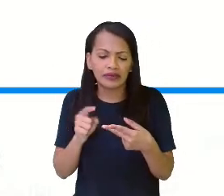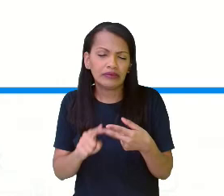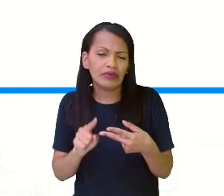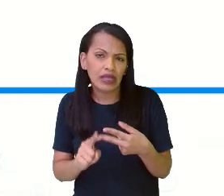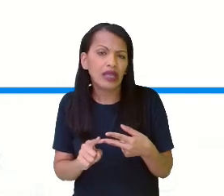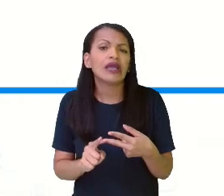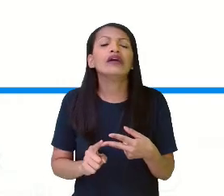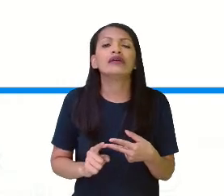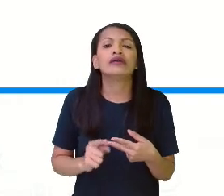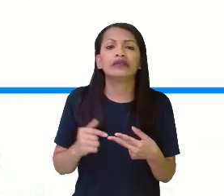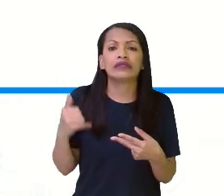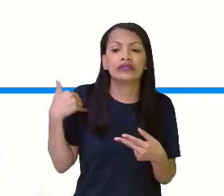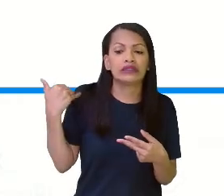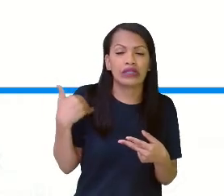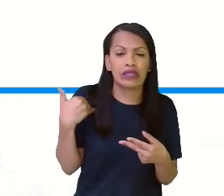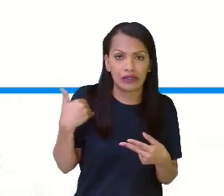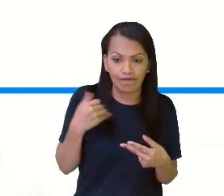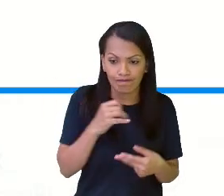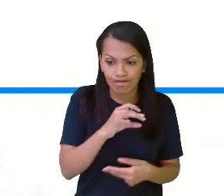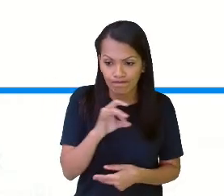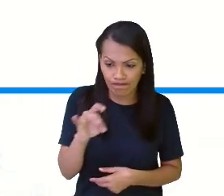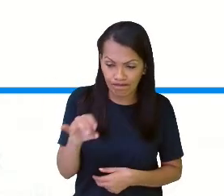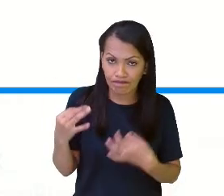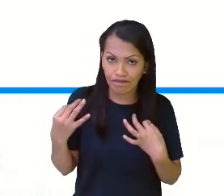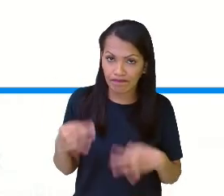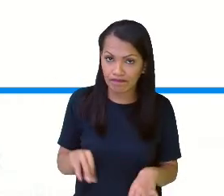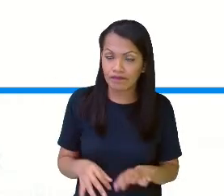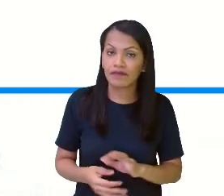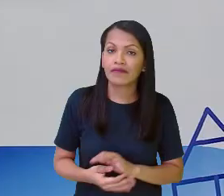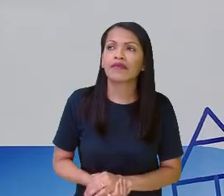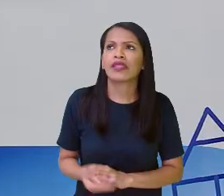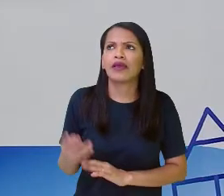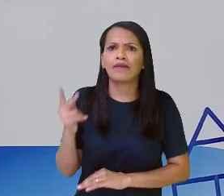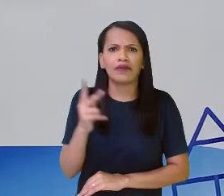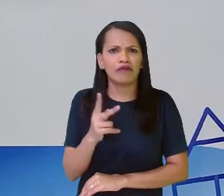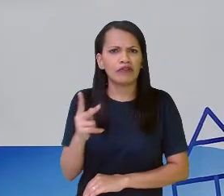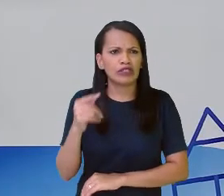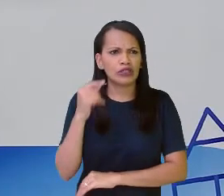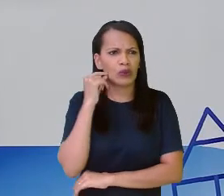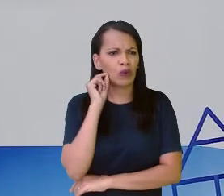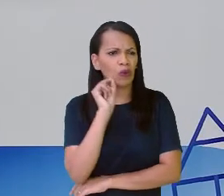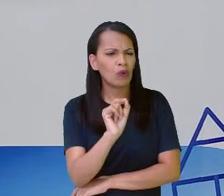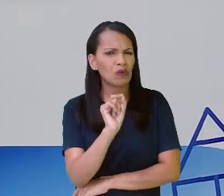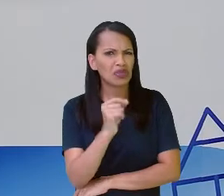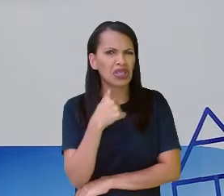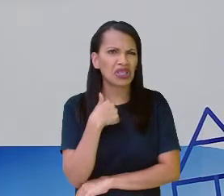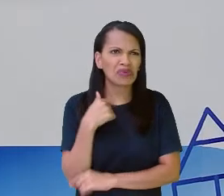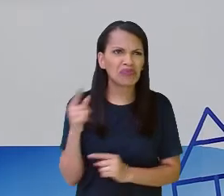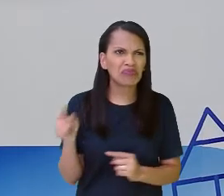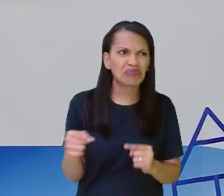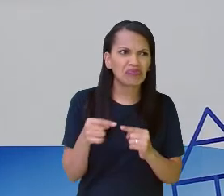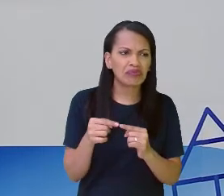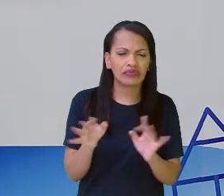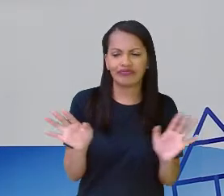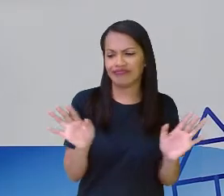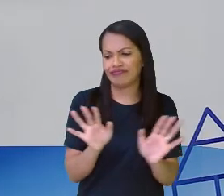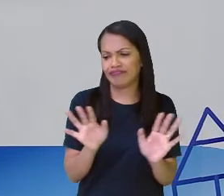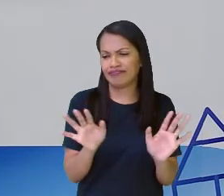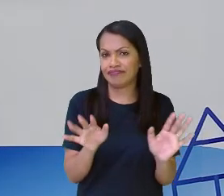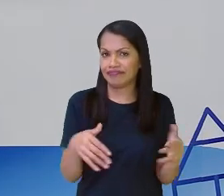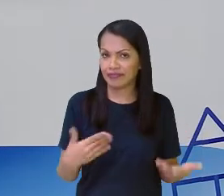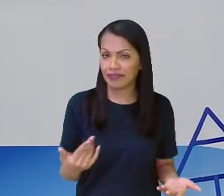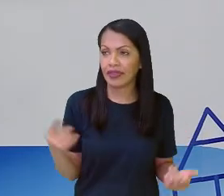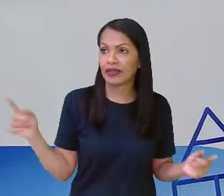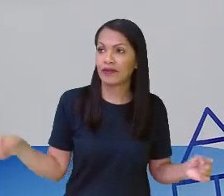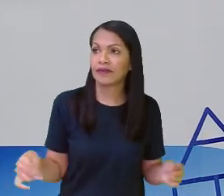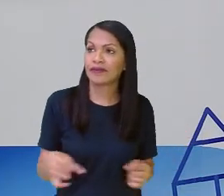40 ml a cada quilo. Professora, o que é que tem a ver? Tem tudo a